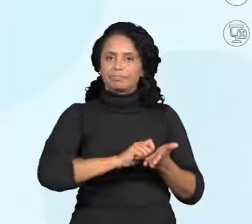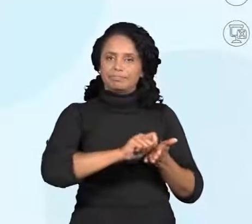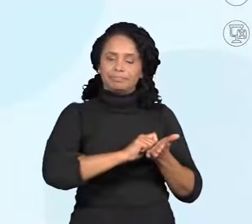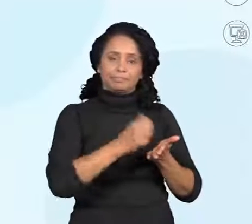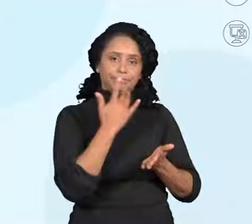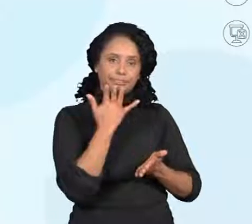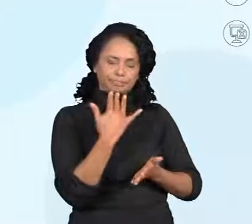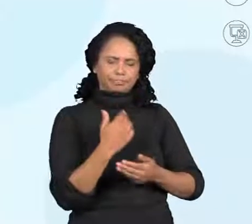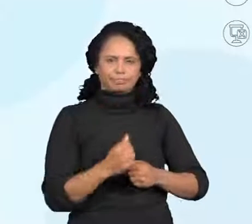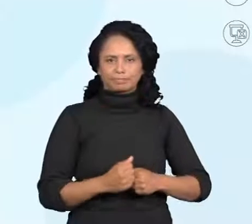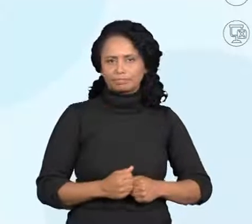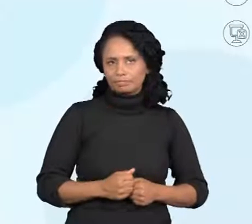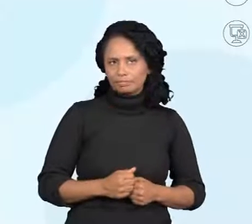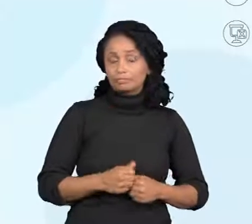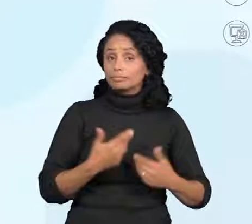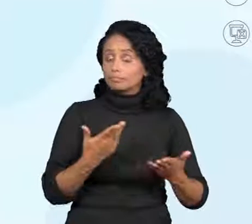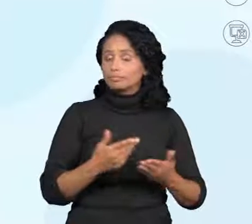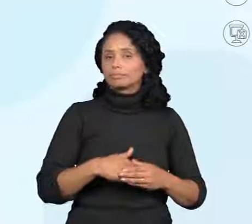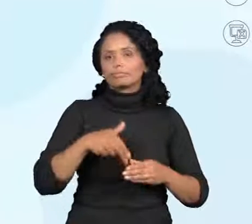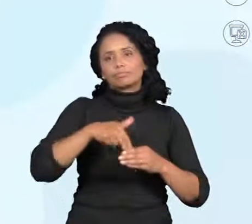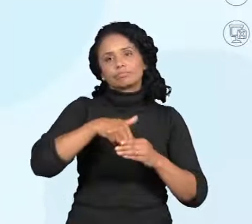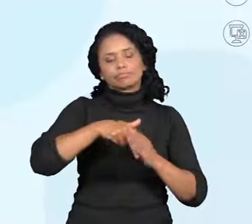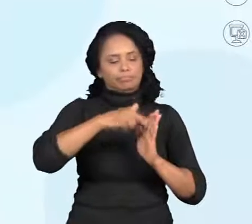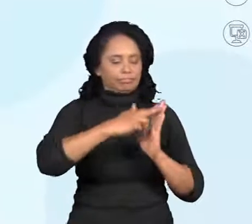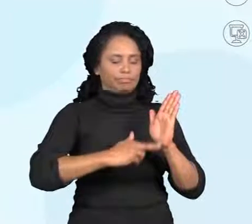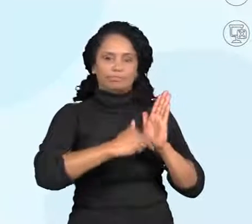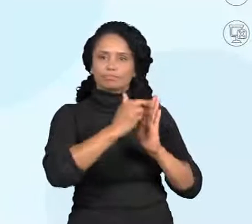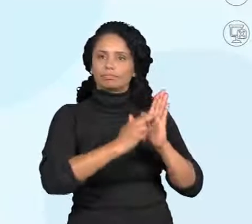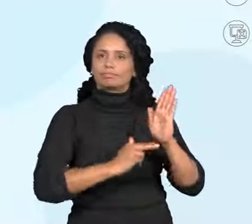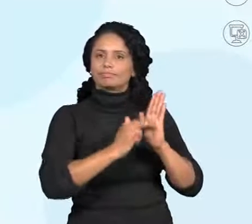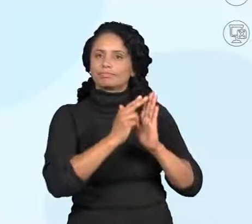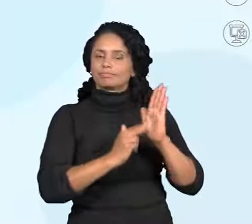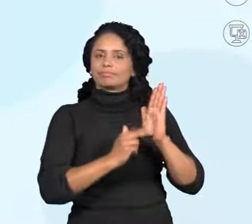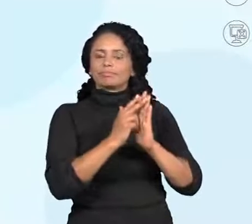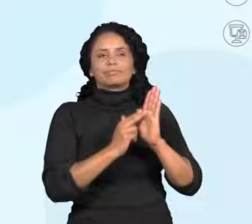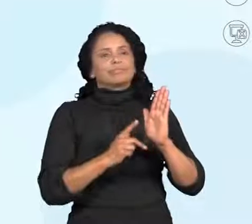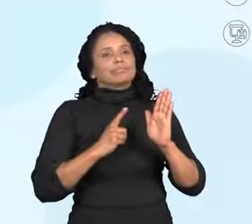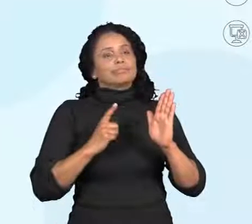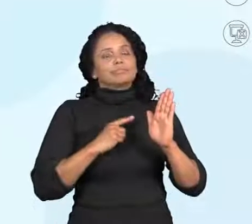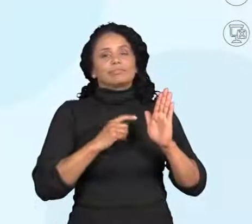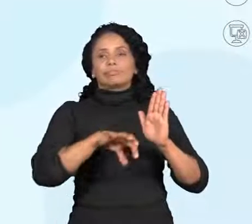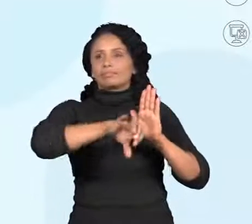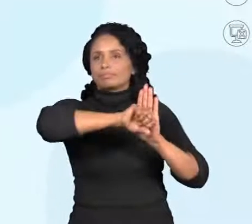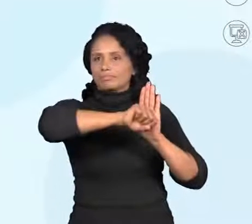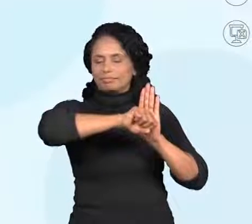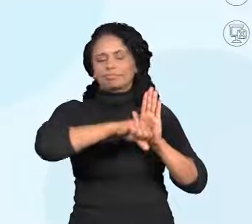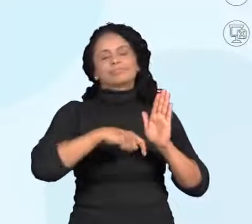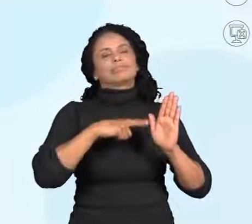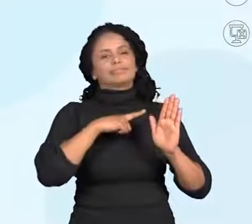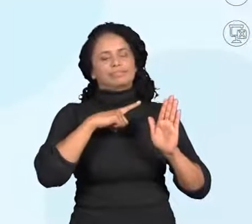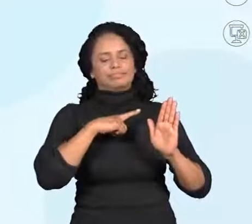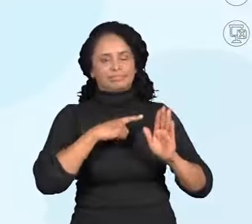Artisticamente, a pintura tem na cor o seu elemento mais simbólico. Então,